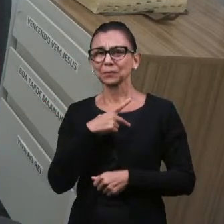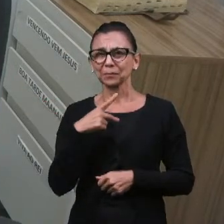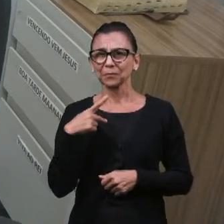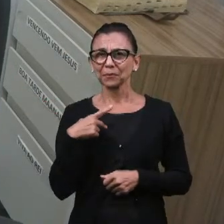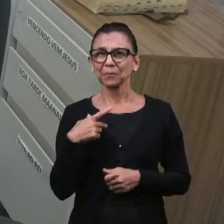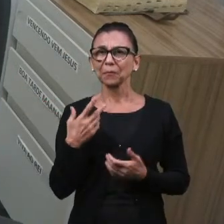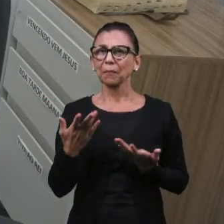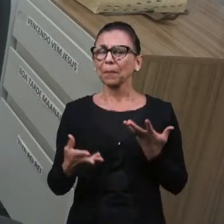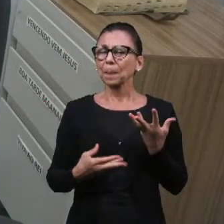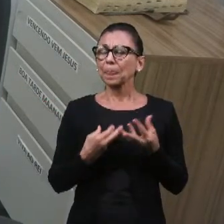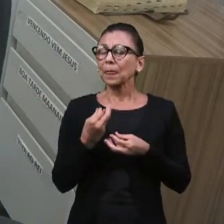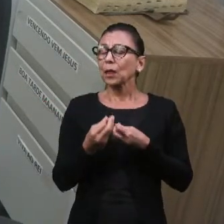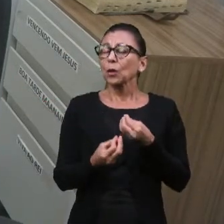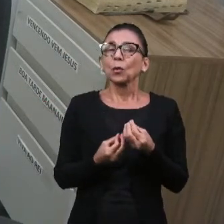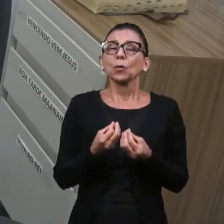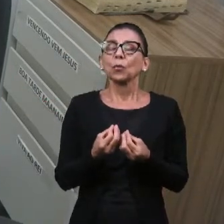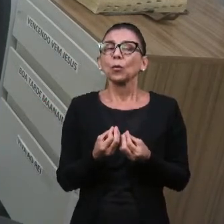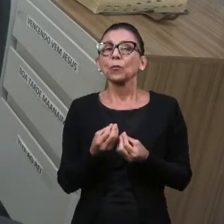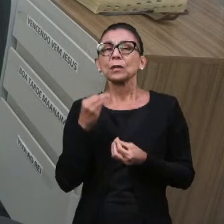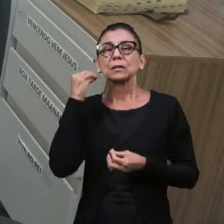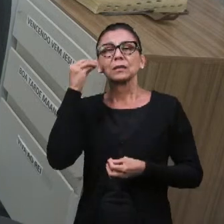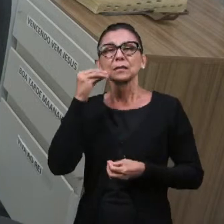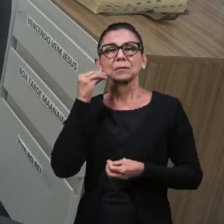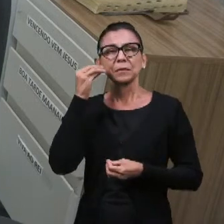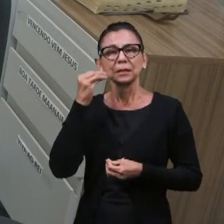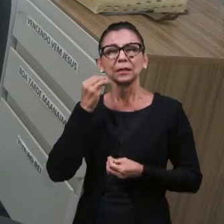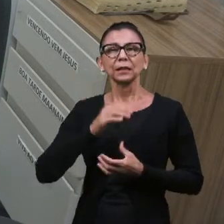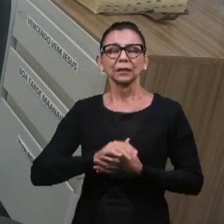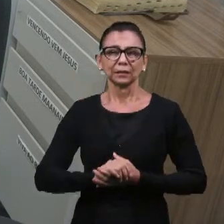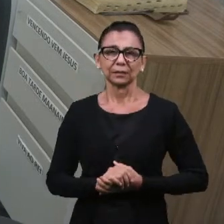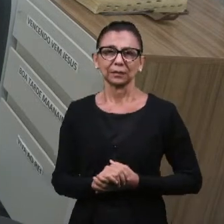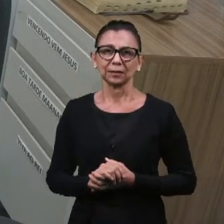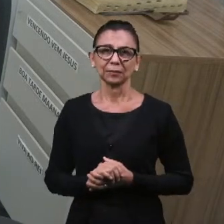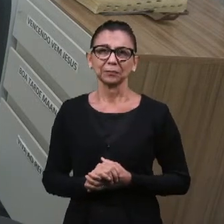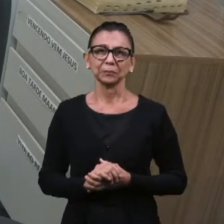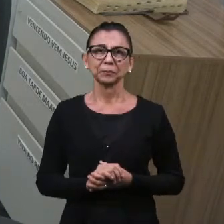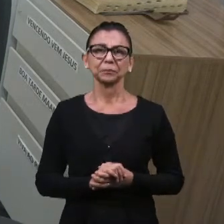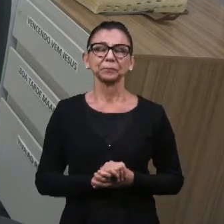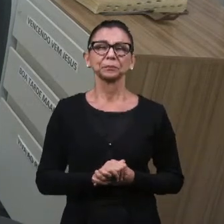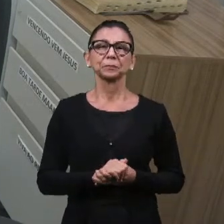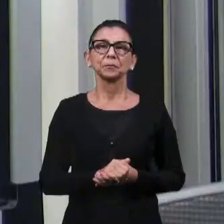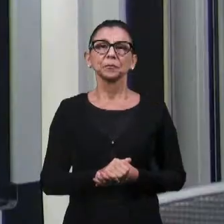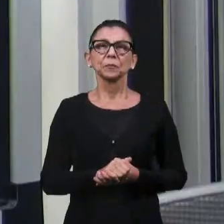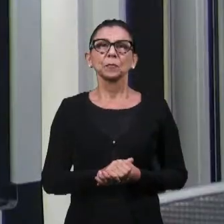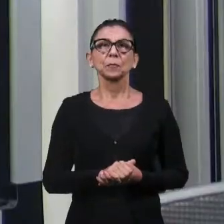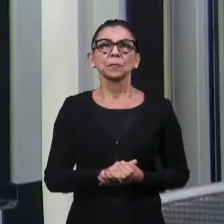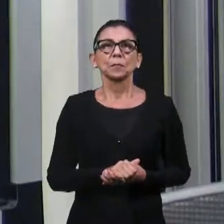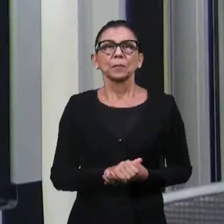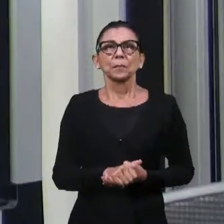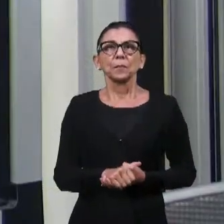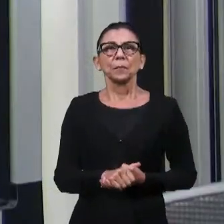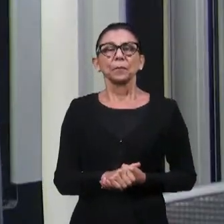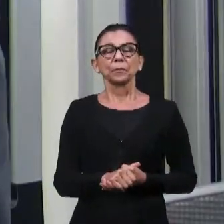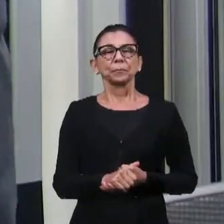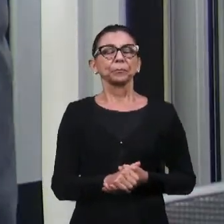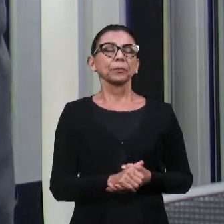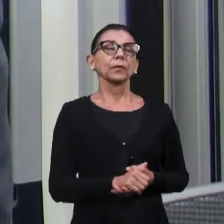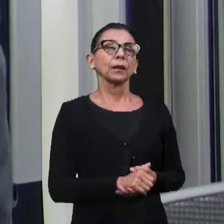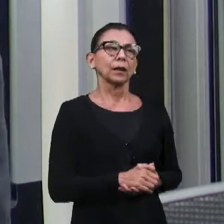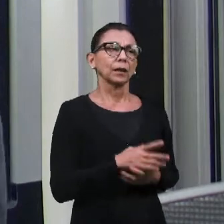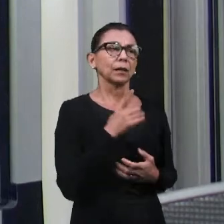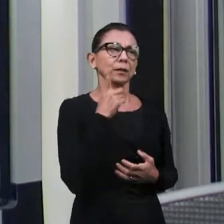forma agregou ao senhor no seu ministério de alguma forma, pastor? Kleber, é